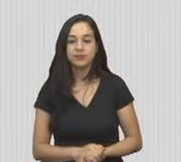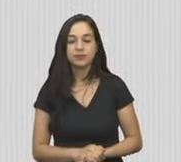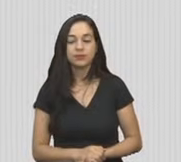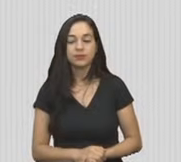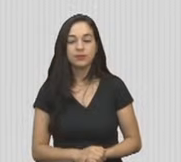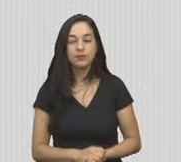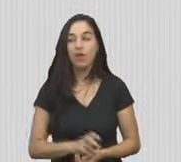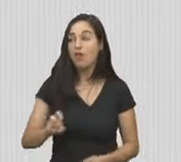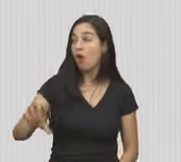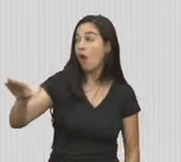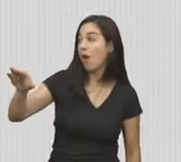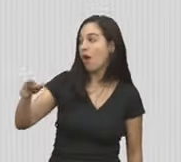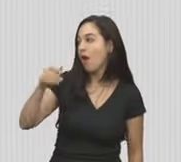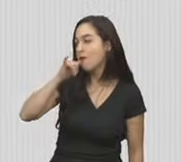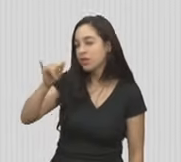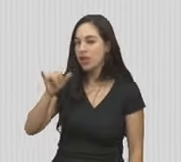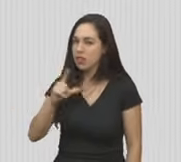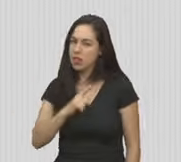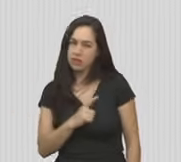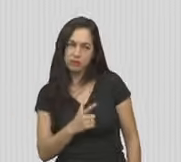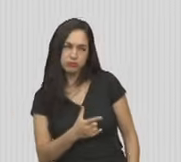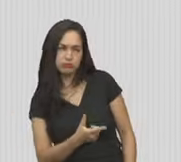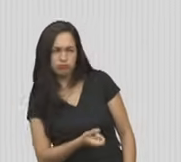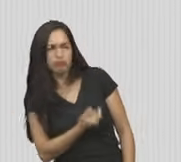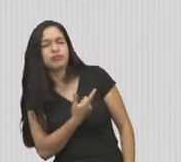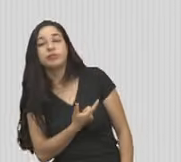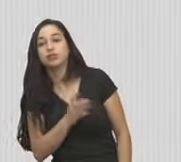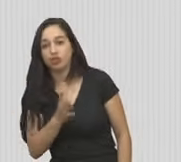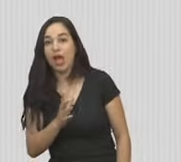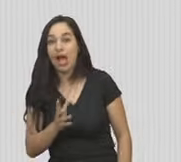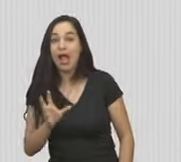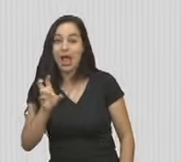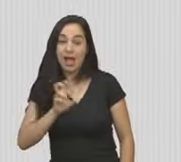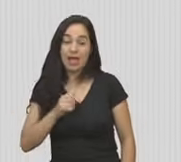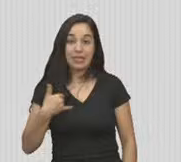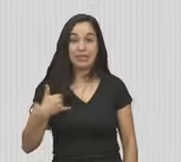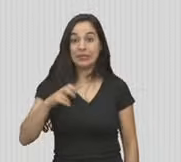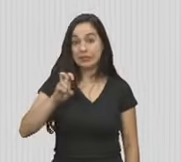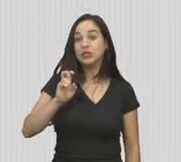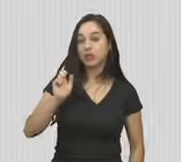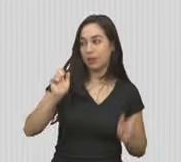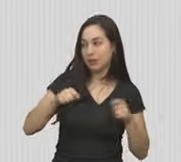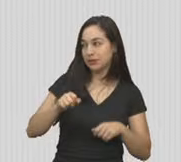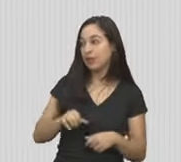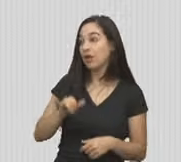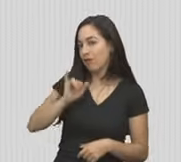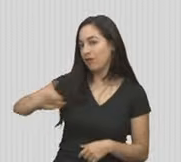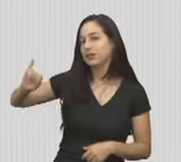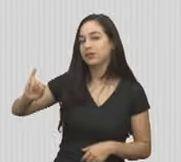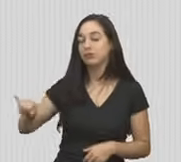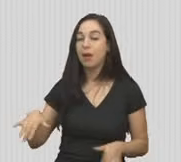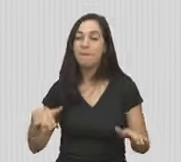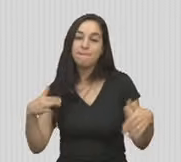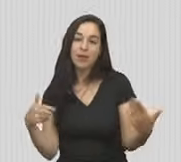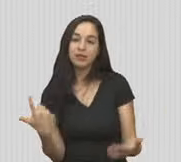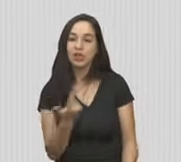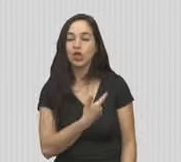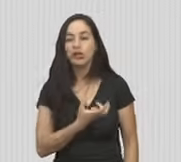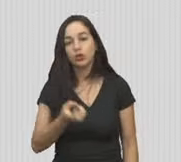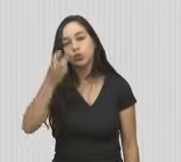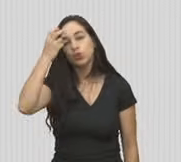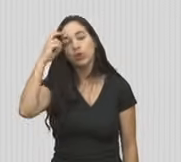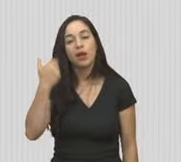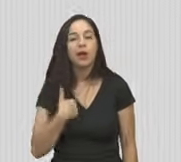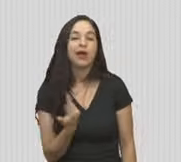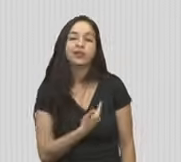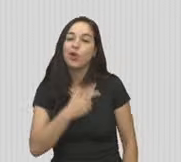vai avisar. Pode não ser nada, mas ela tem essa capacidade. E aqui no Brasil, pela nossa cultura, a gente não